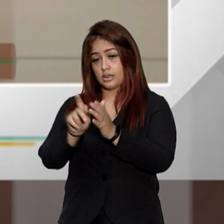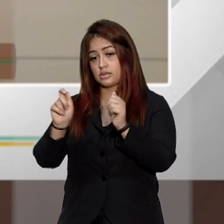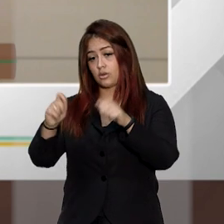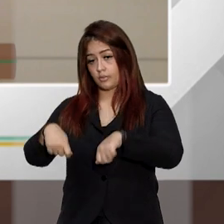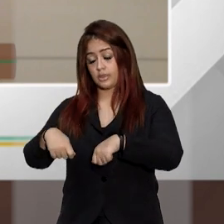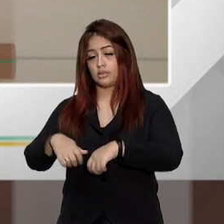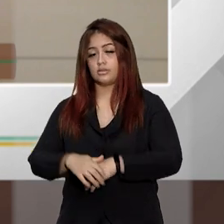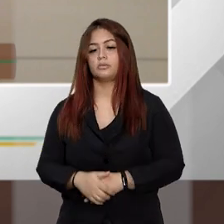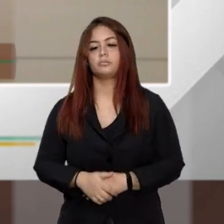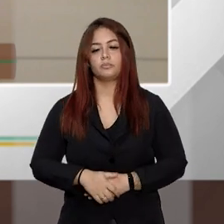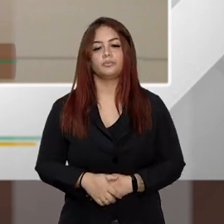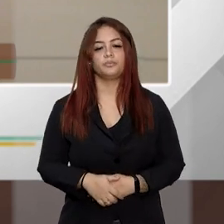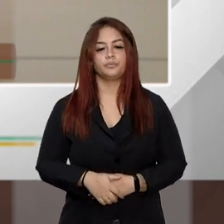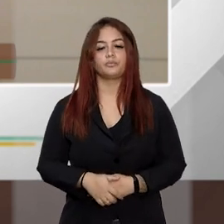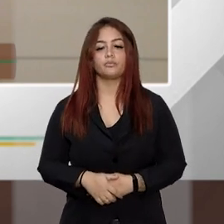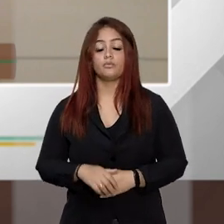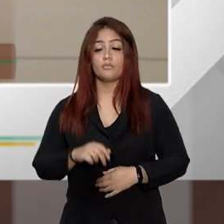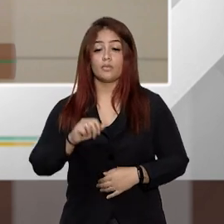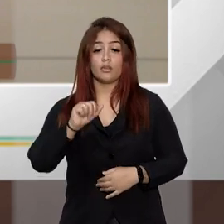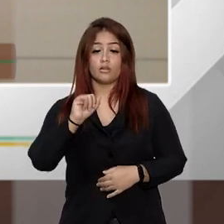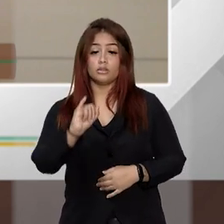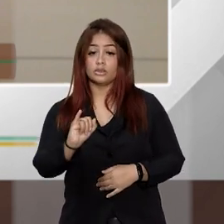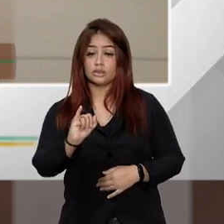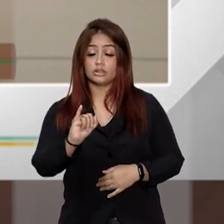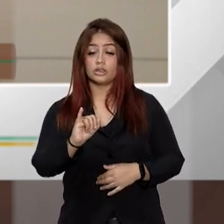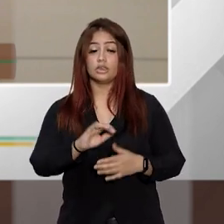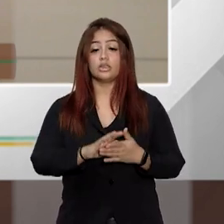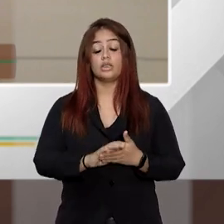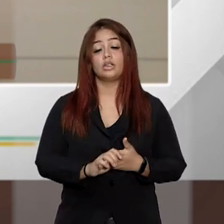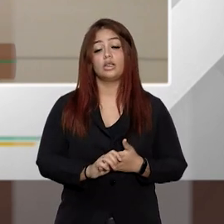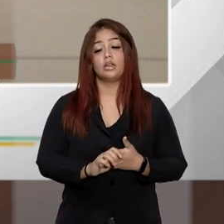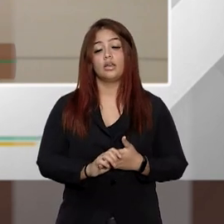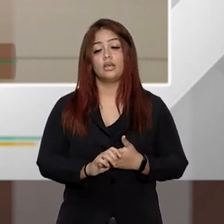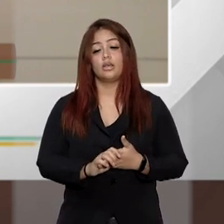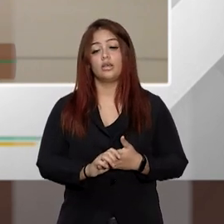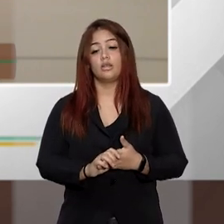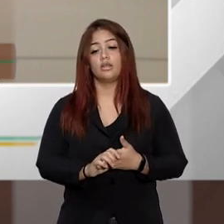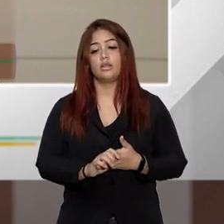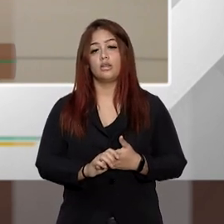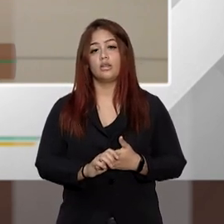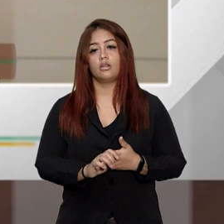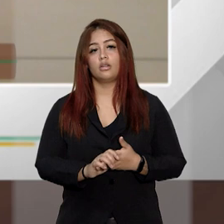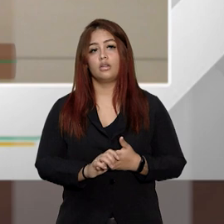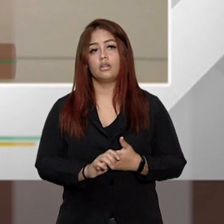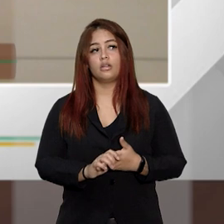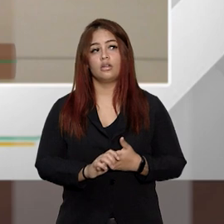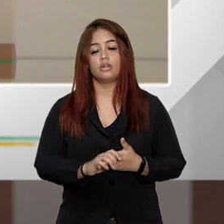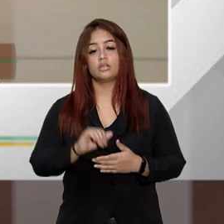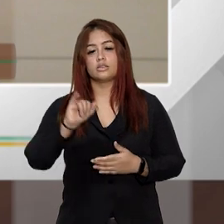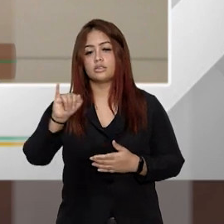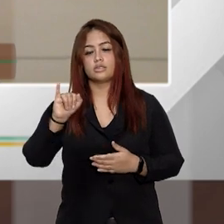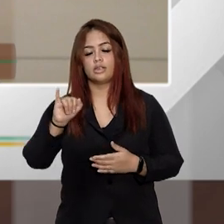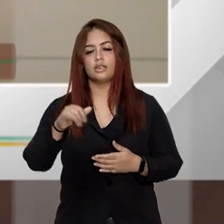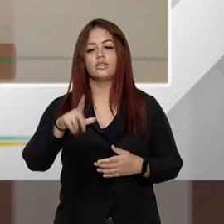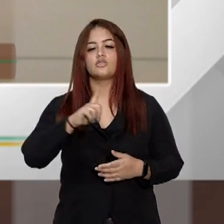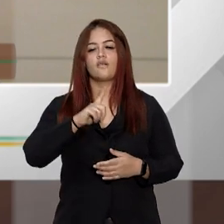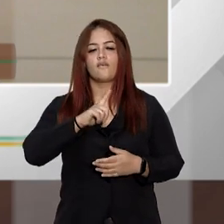no polo passivo em Juizado Federal. Caso quem esteja no polo passivo seja uma autarquia